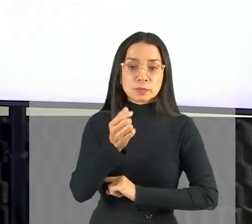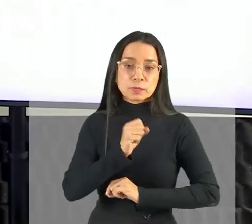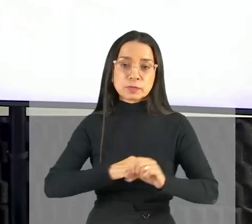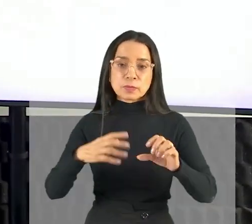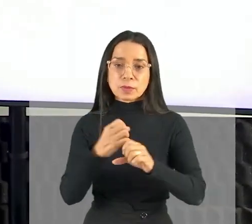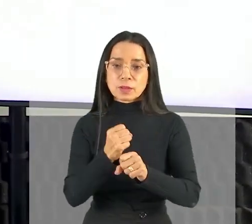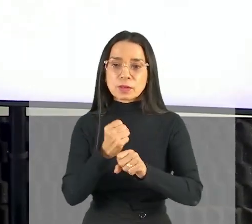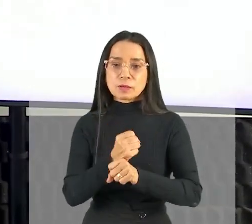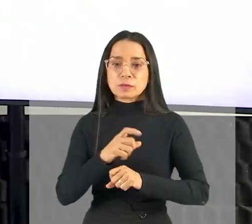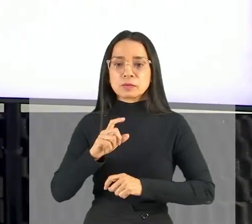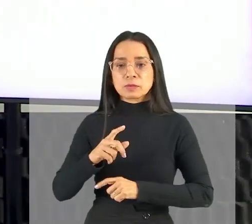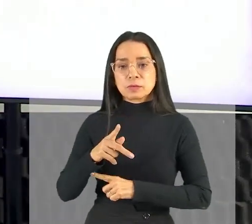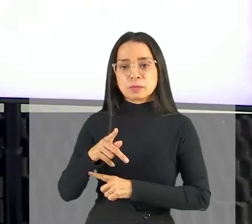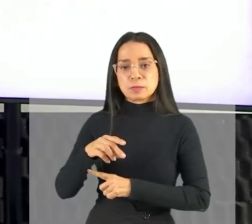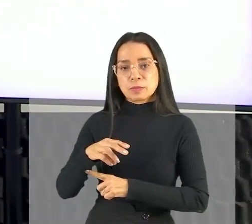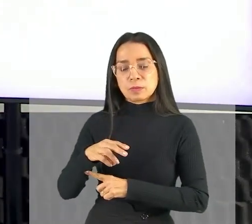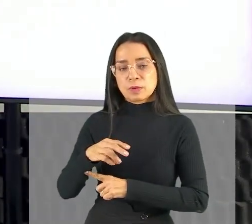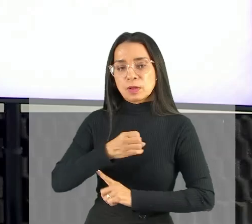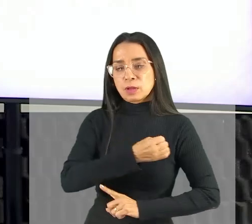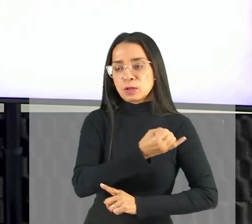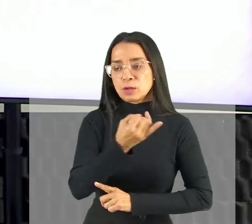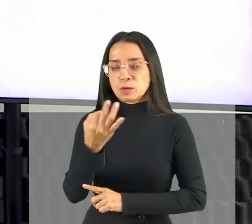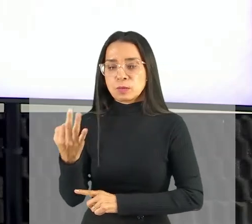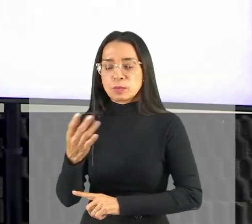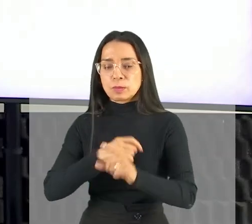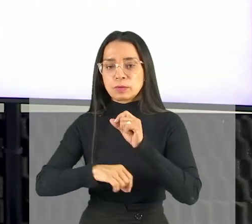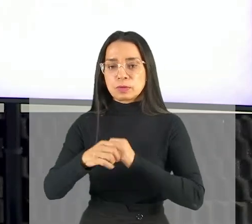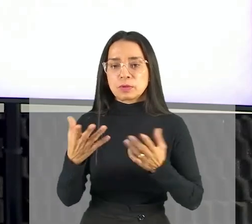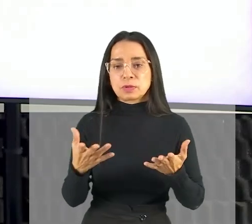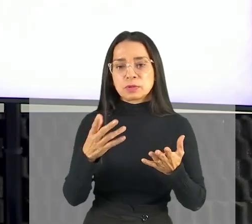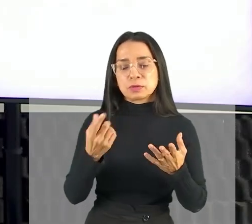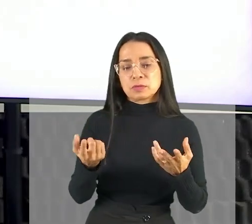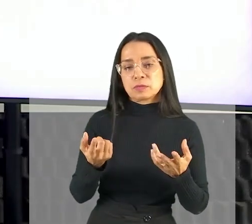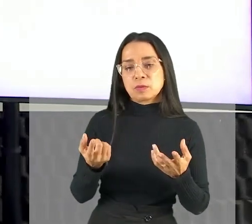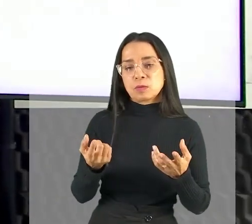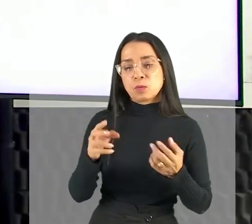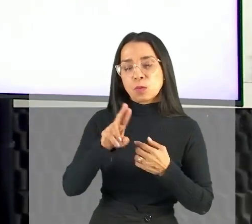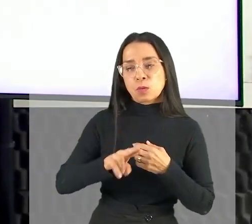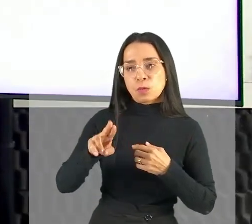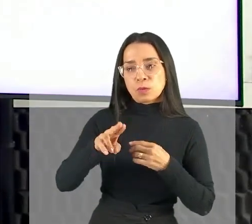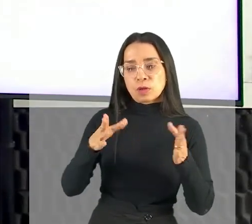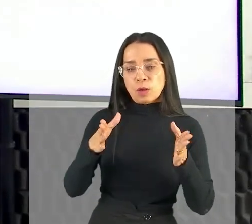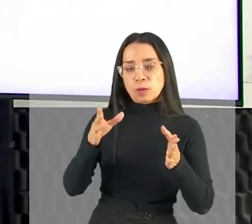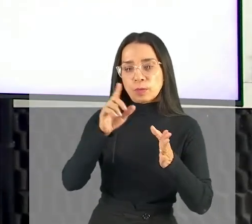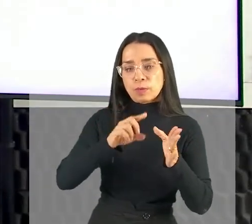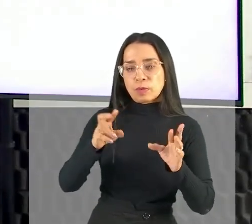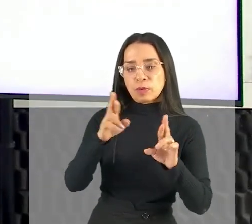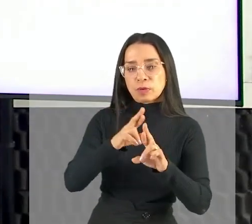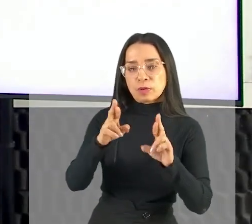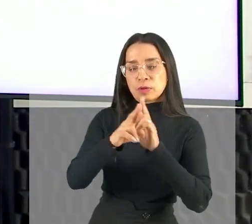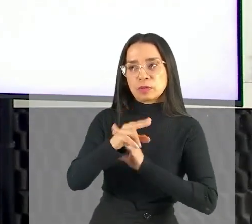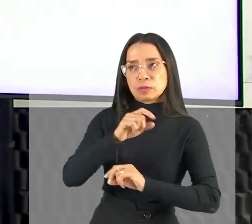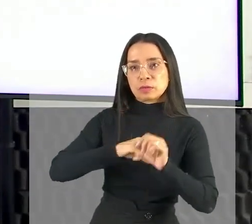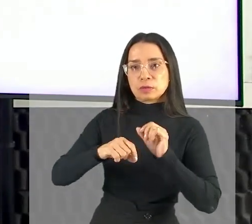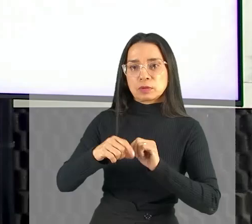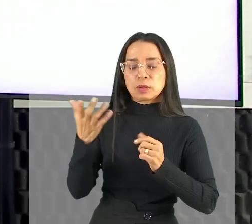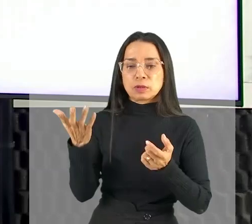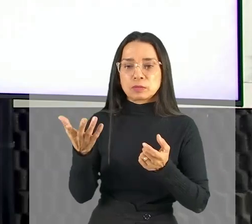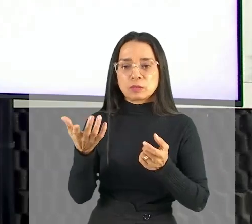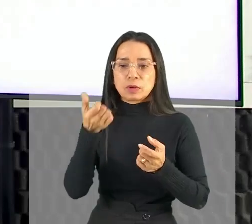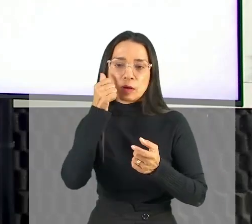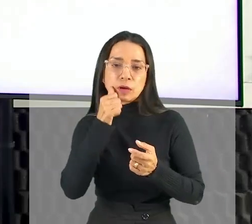probabilidades eu vou colocar o meio relacionado ao sexo Tá então vamos lá eh